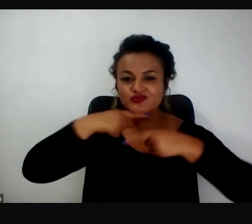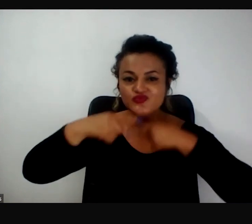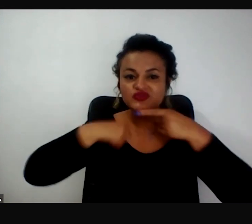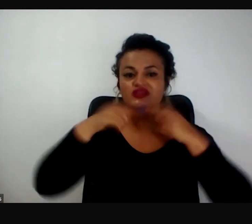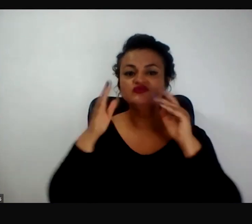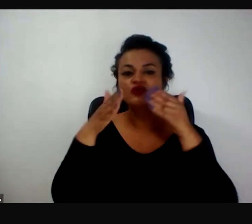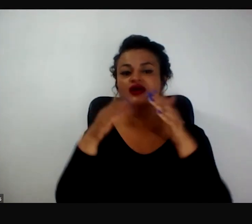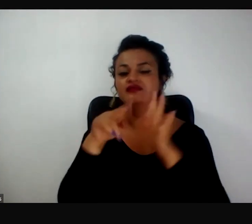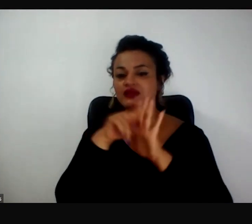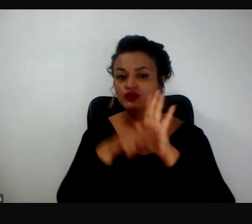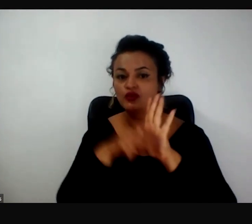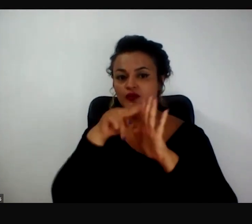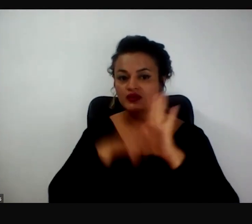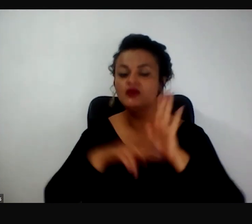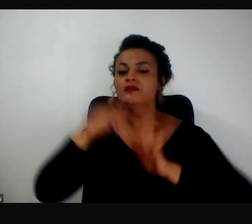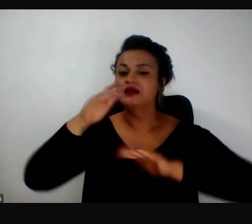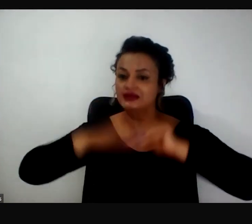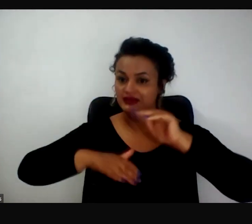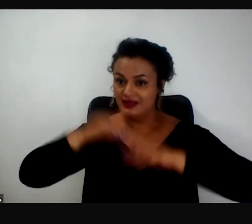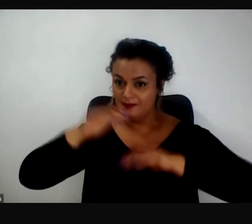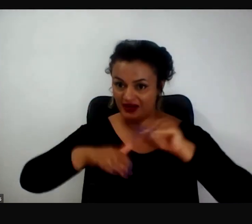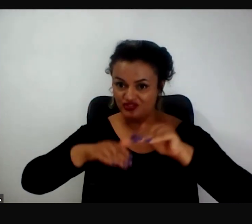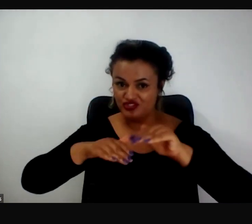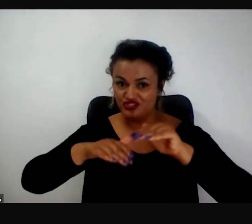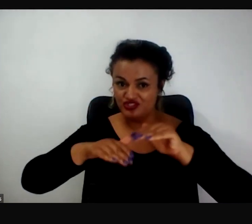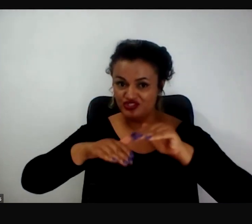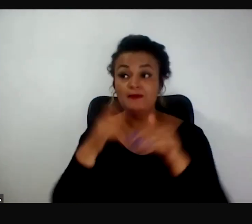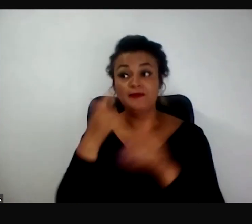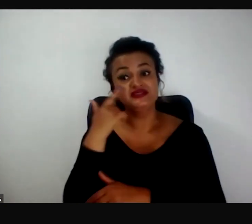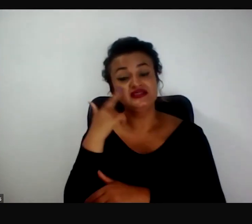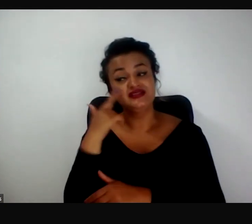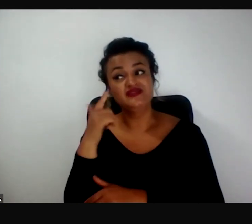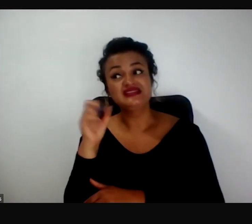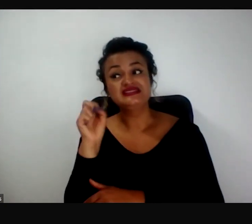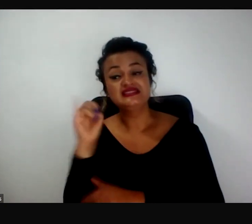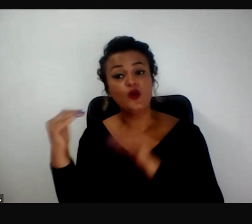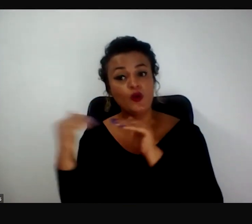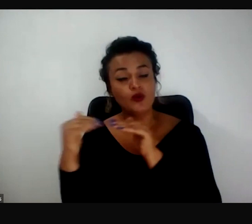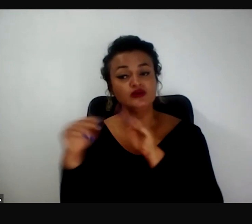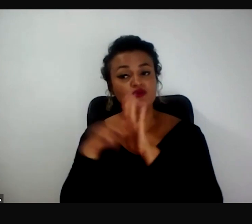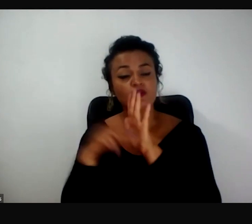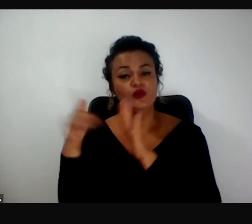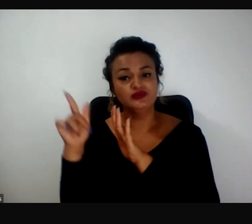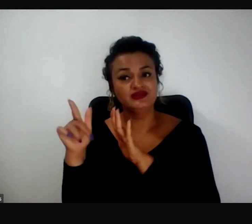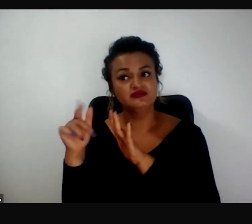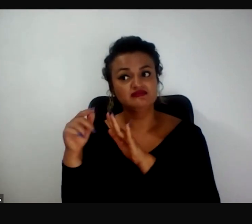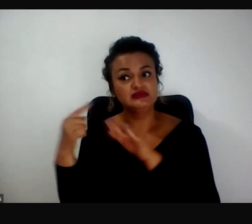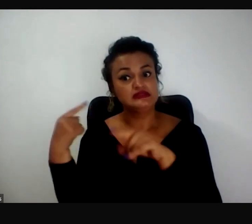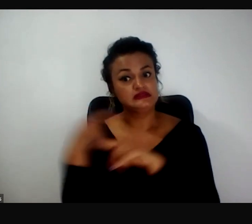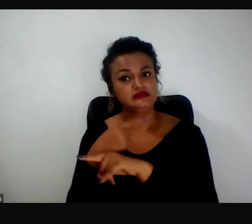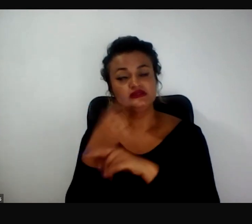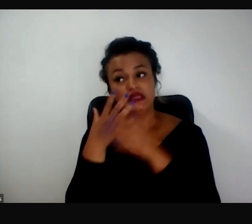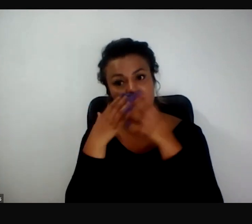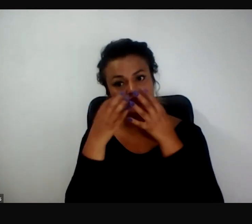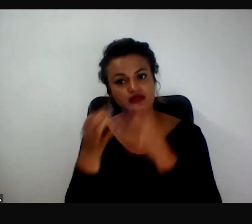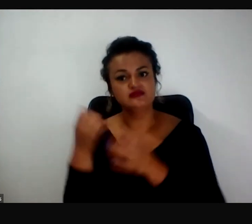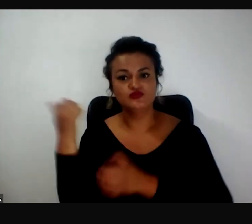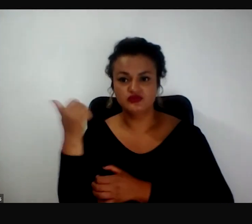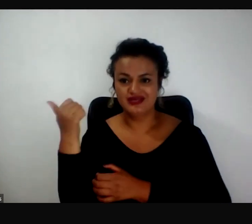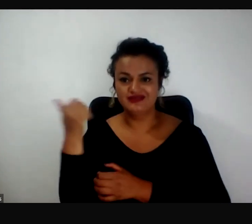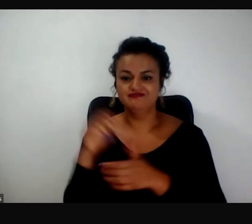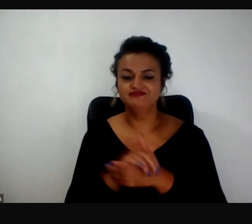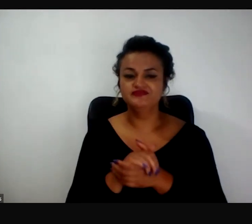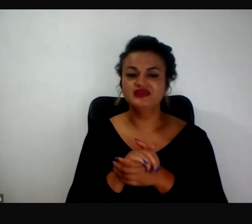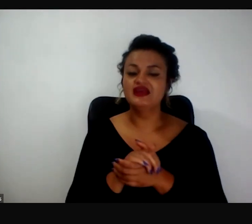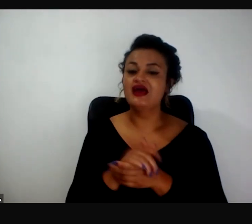devem aplicar seja contrária a alguma norma superior do direito europeu. Então, é facultativo, em